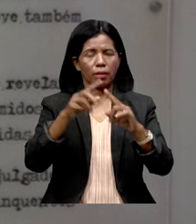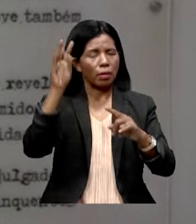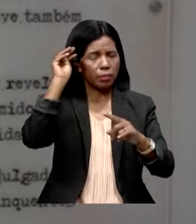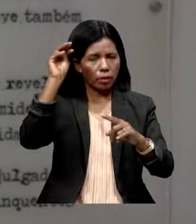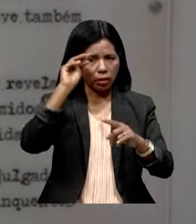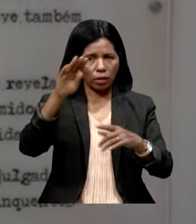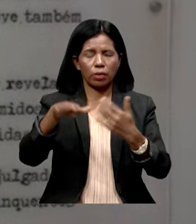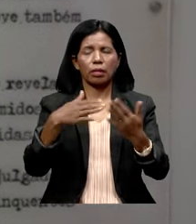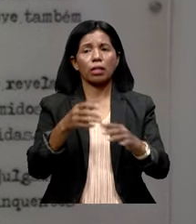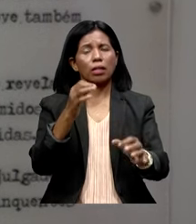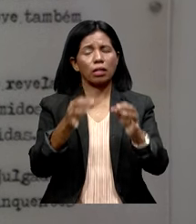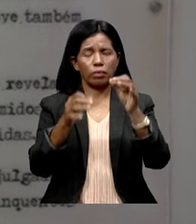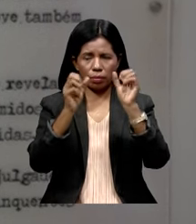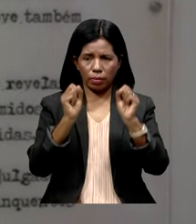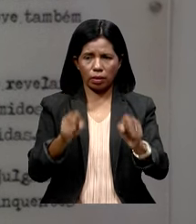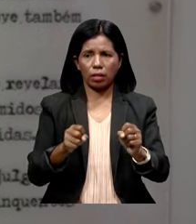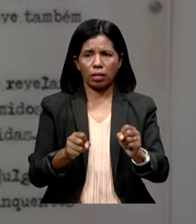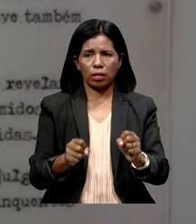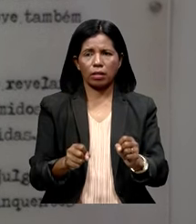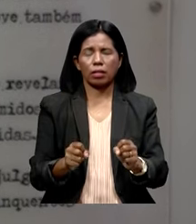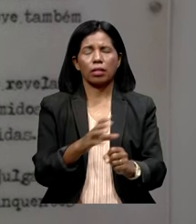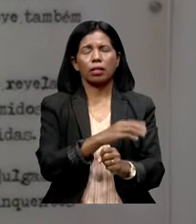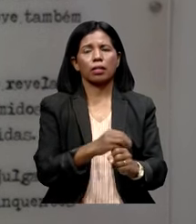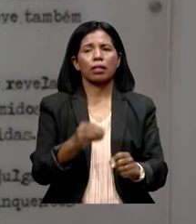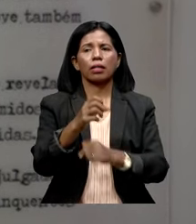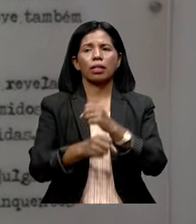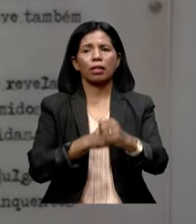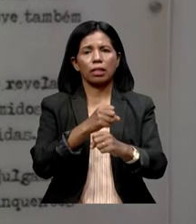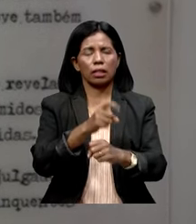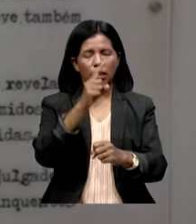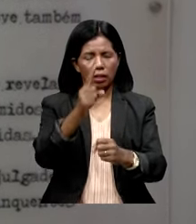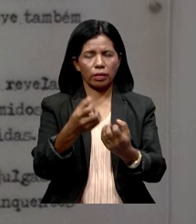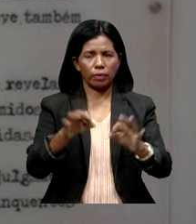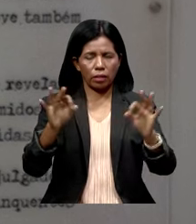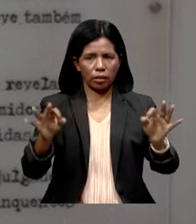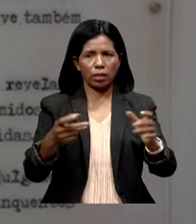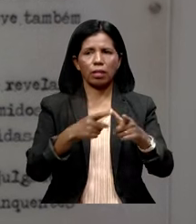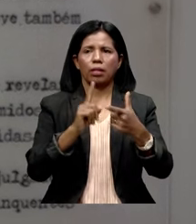ministério se belene aguenta sira pelo menos tina ainda ne remata ti laiba depois mas